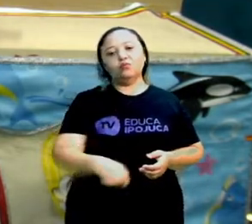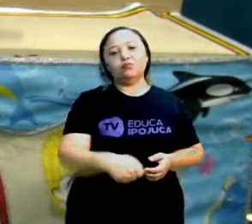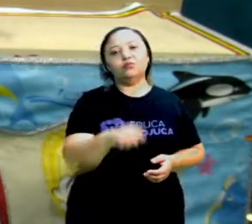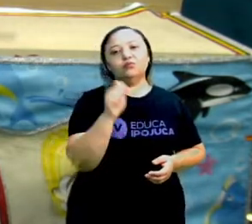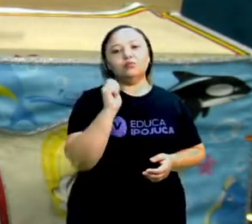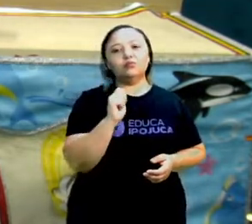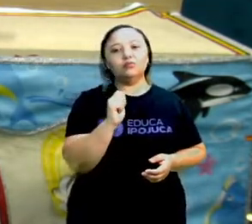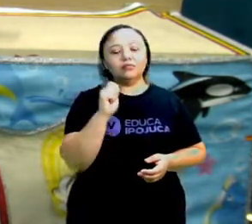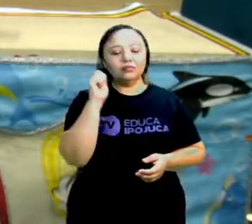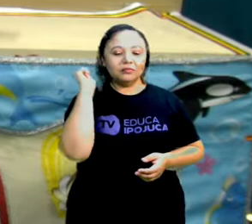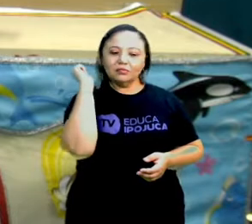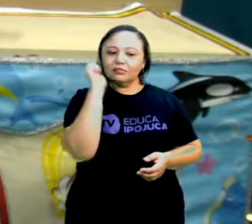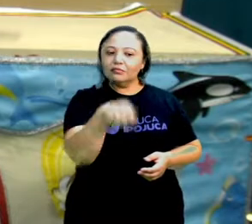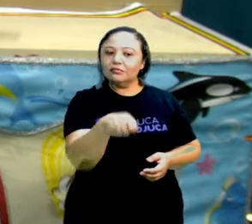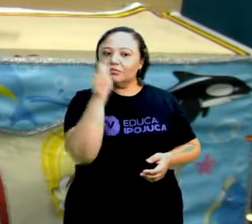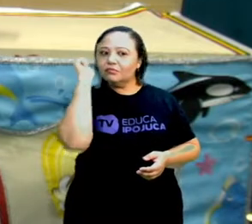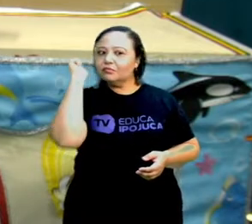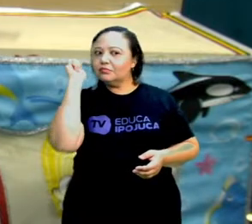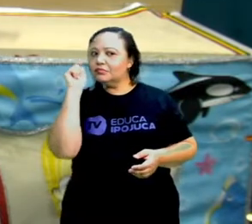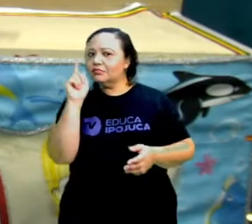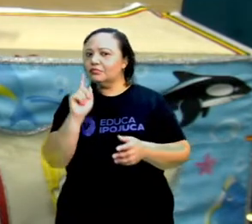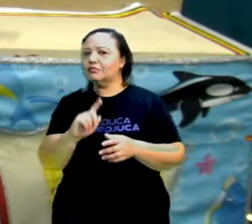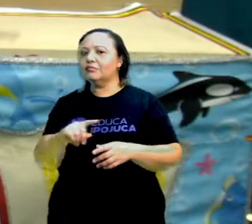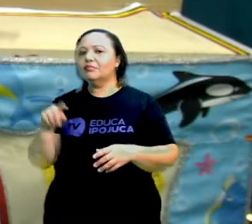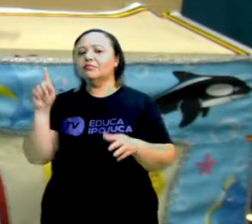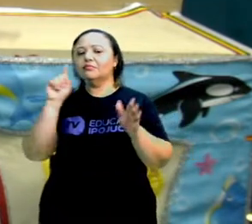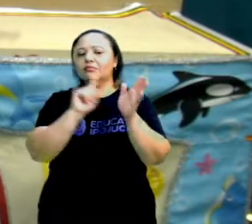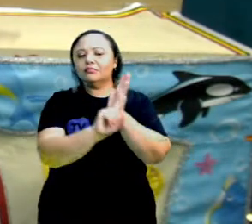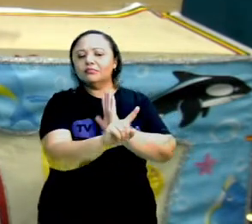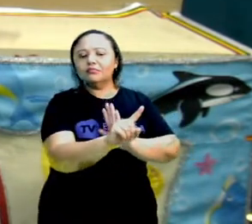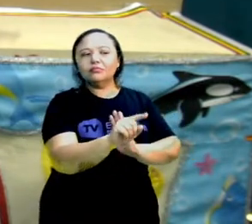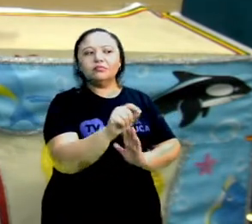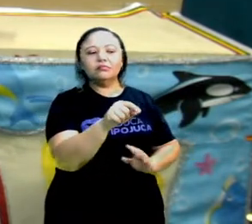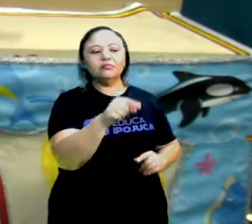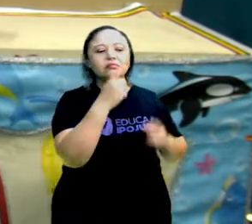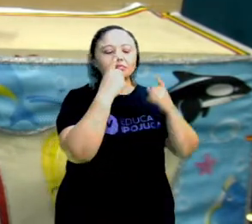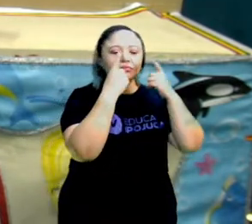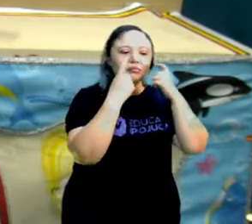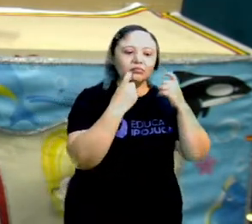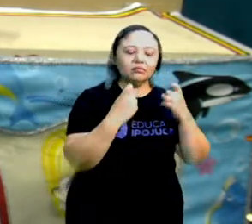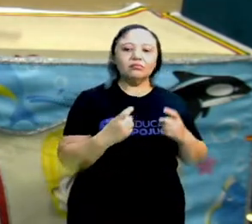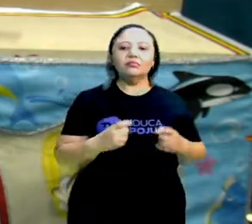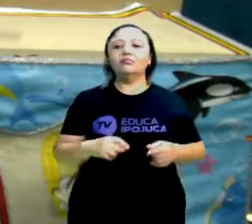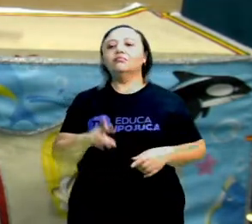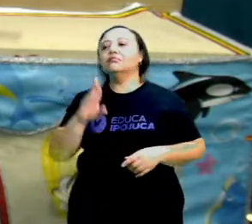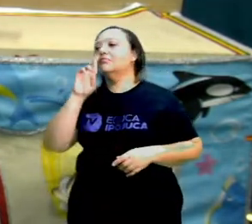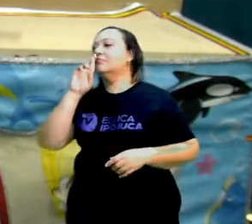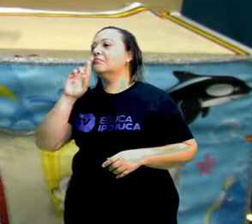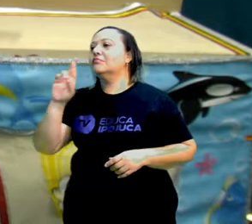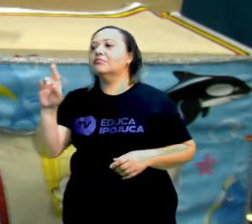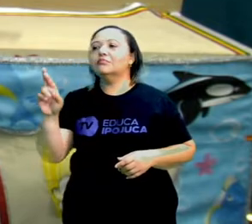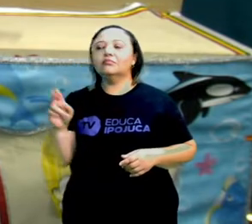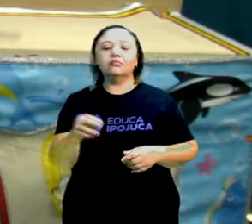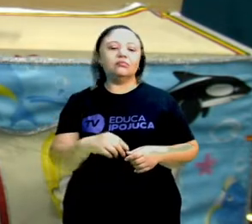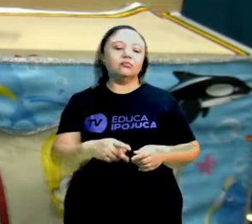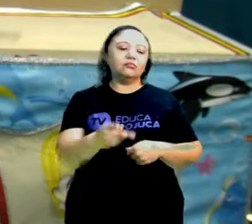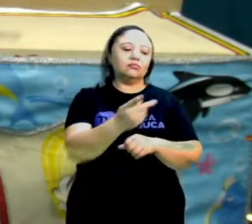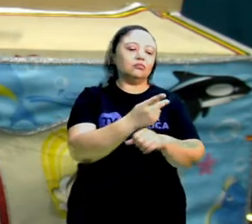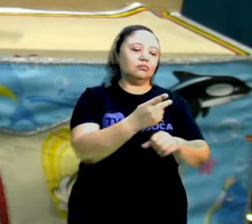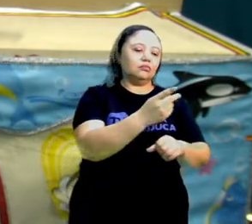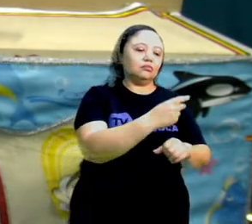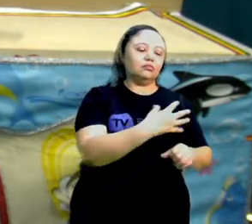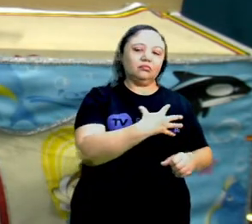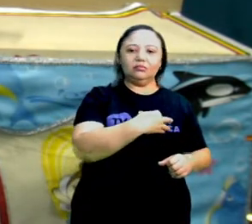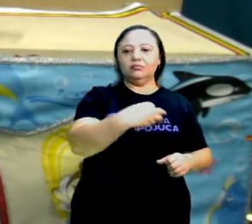Leiturinha. A fada perguntou por que ela estava chorando tanto. E ela respondeu. Porque estava procurando